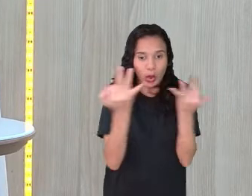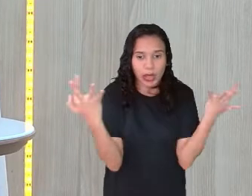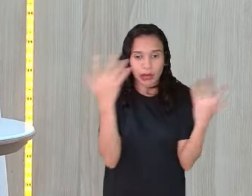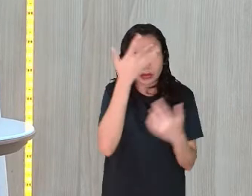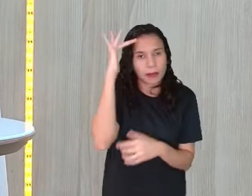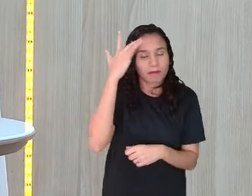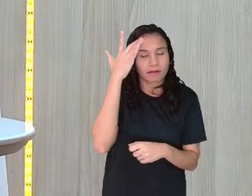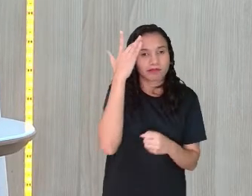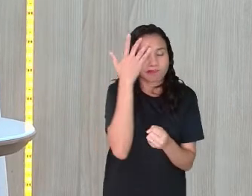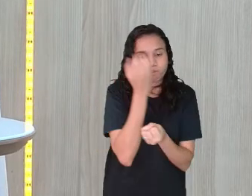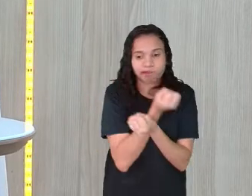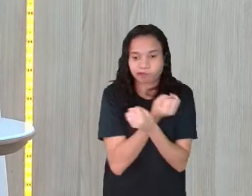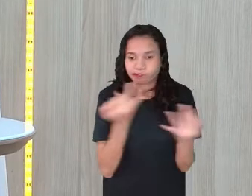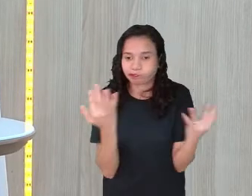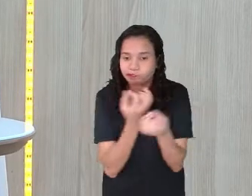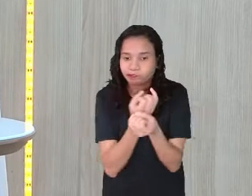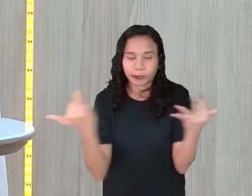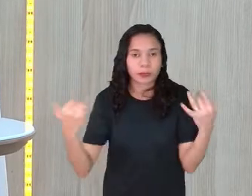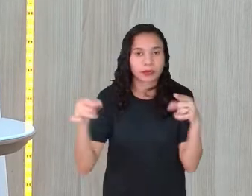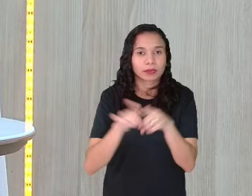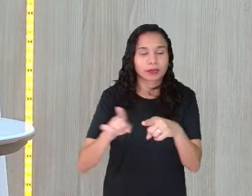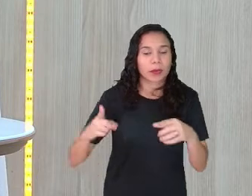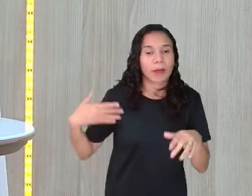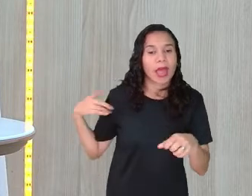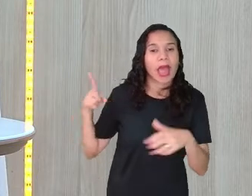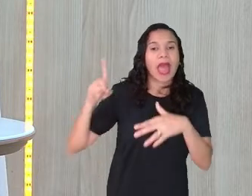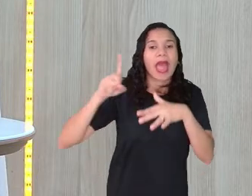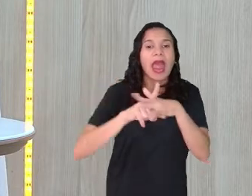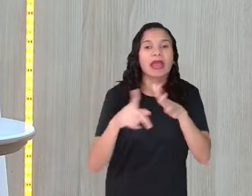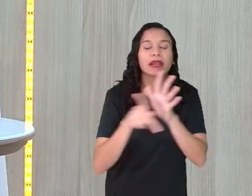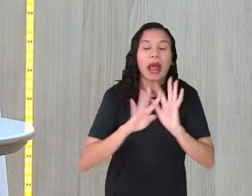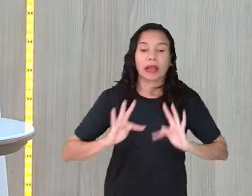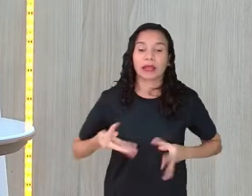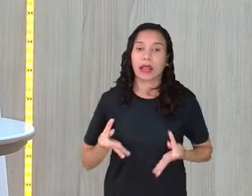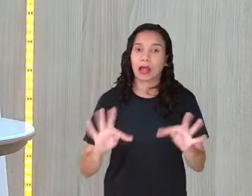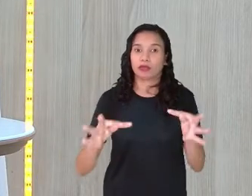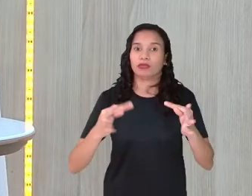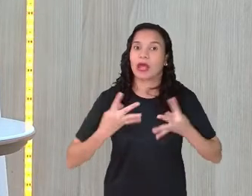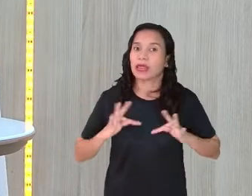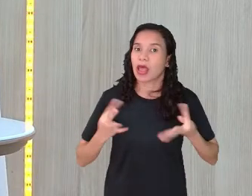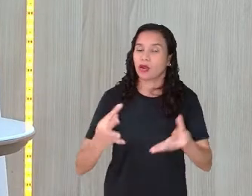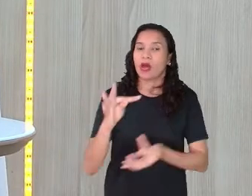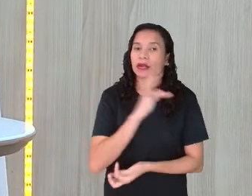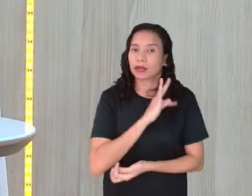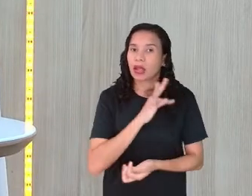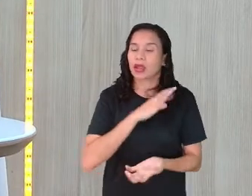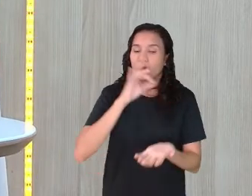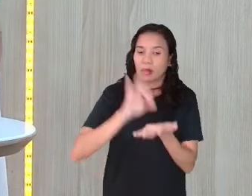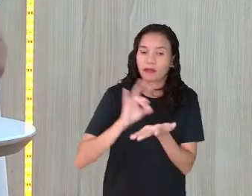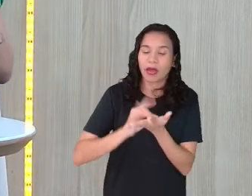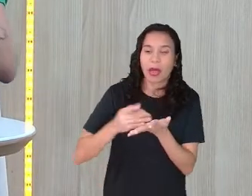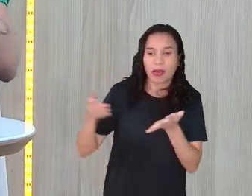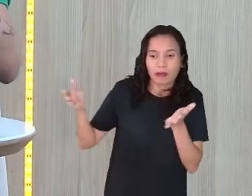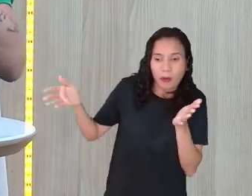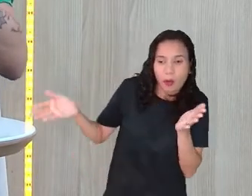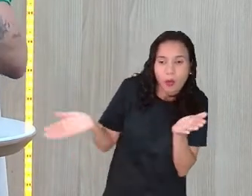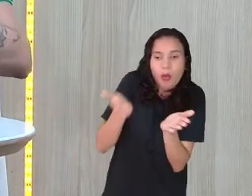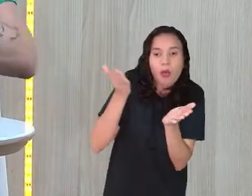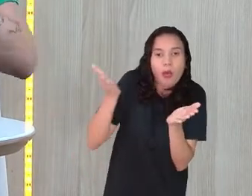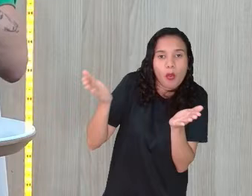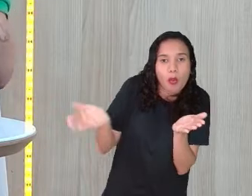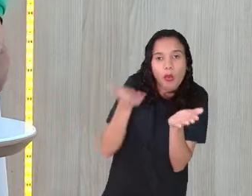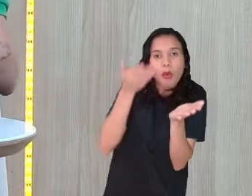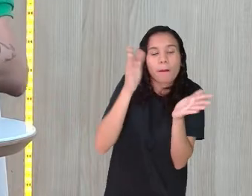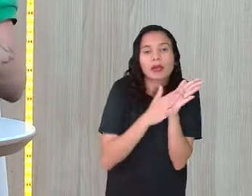aumentou, a inserção, né, de tecnologias, né, tecnologias são técnicas que vão sendo inseridas a partir